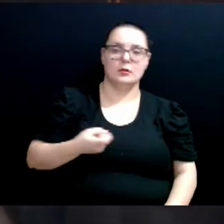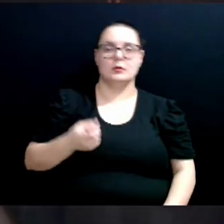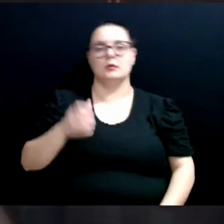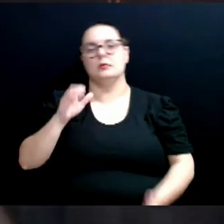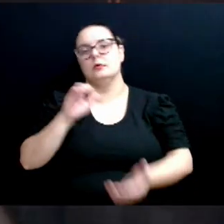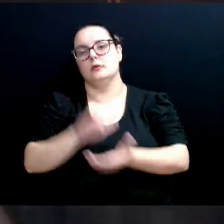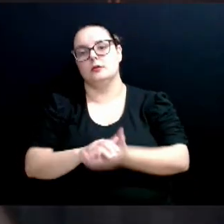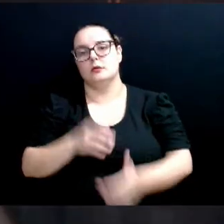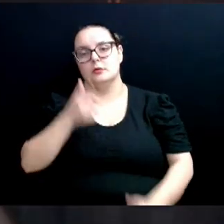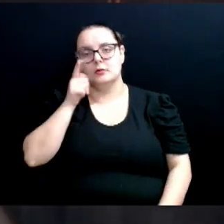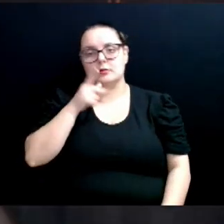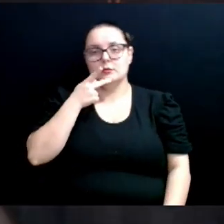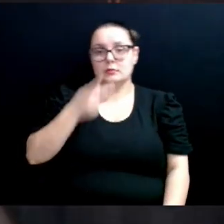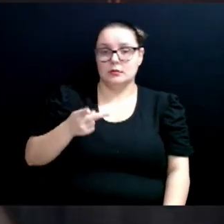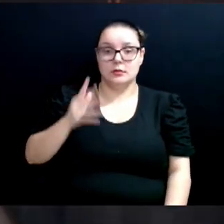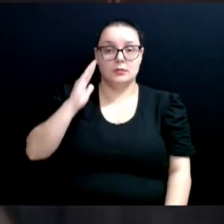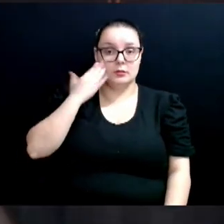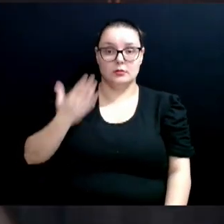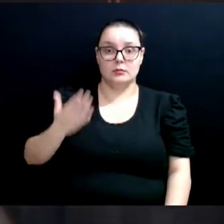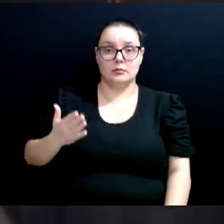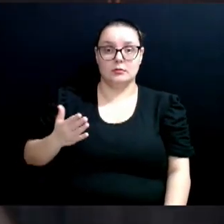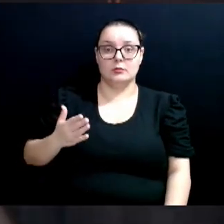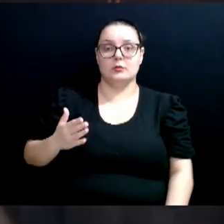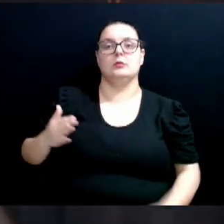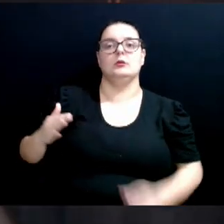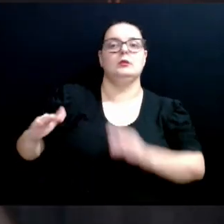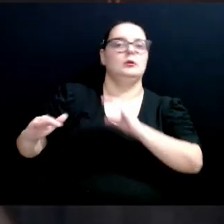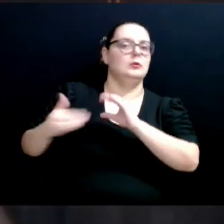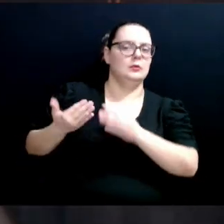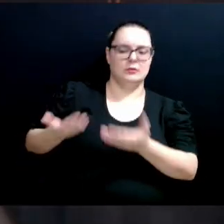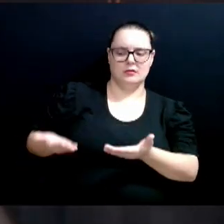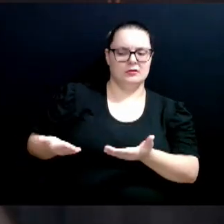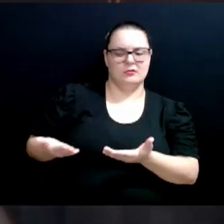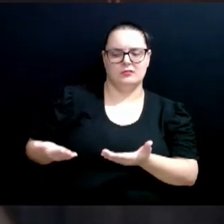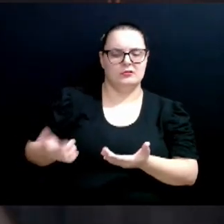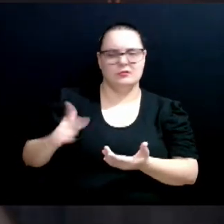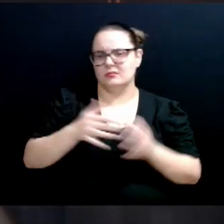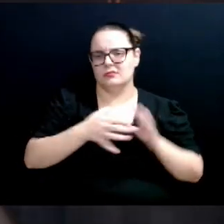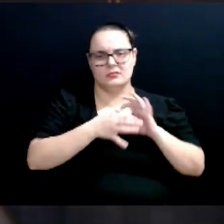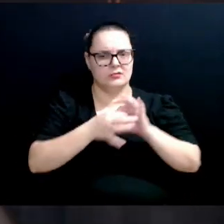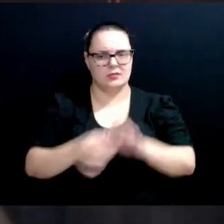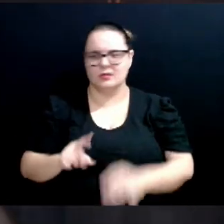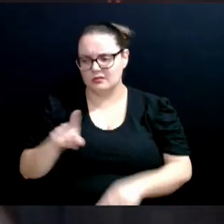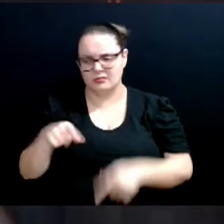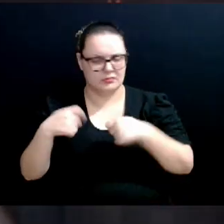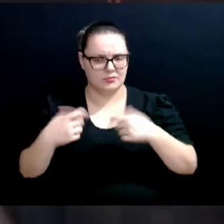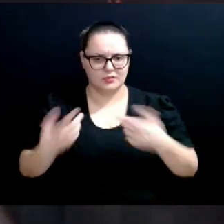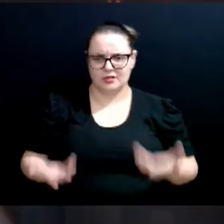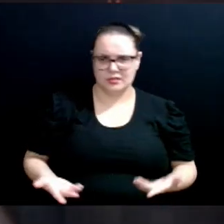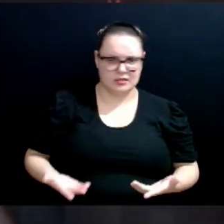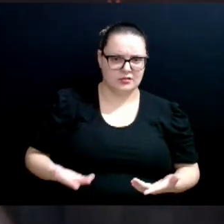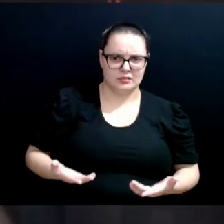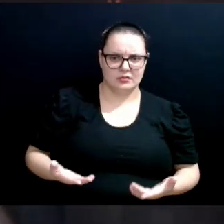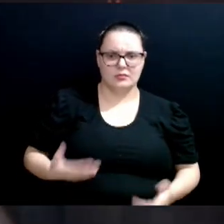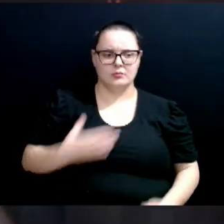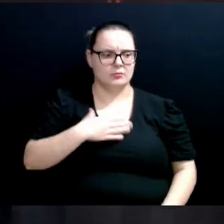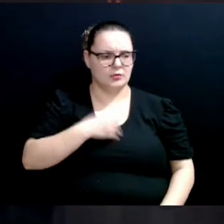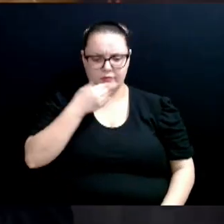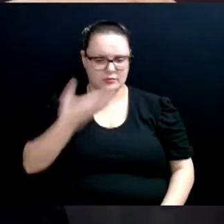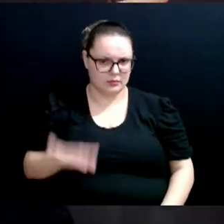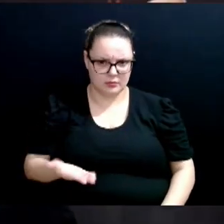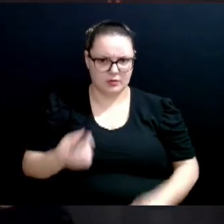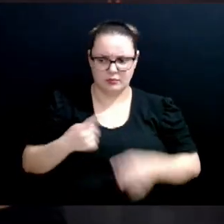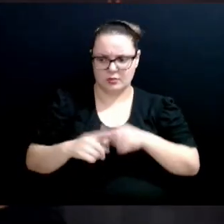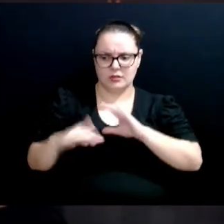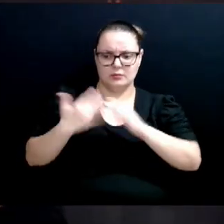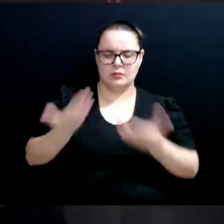esse entendimento de realmente, ela está me mandando mensagem aqui fora de contexto, não tem necessidade, está tudo bem com o meu filho, porque aí você também